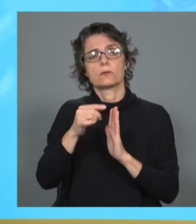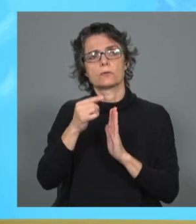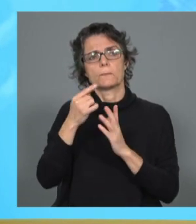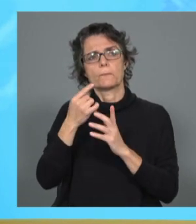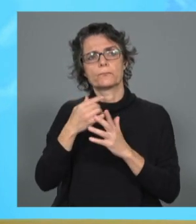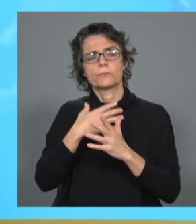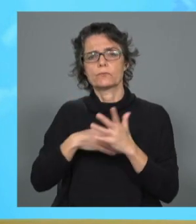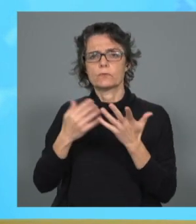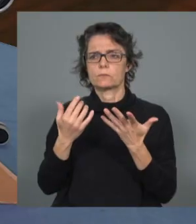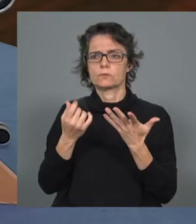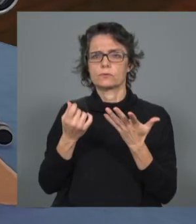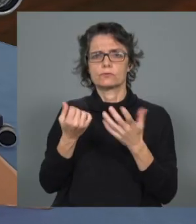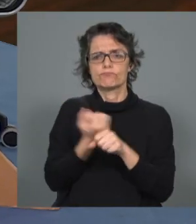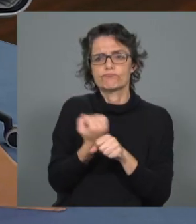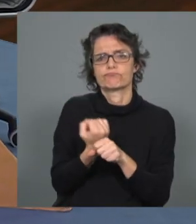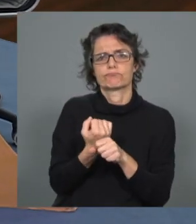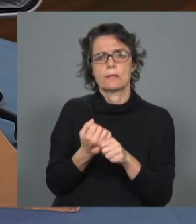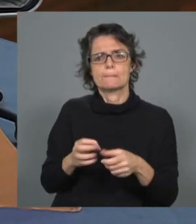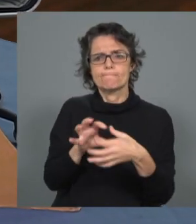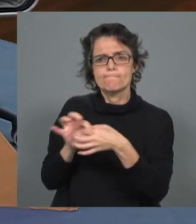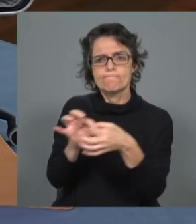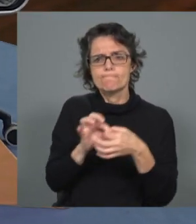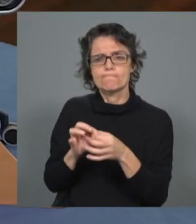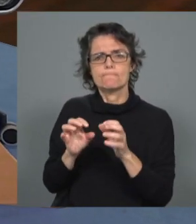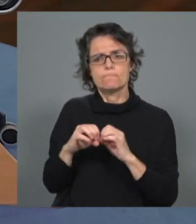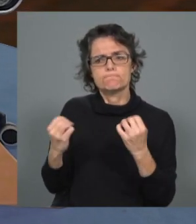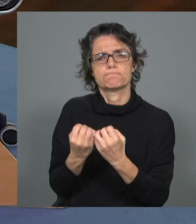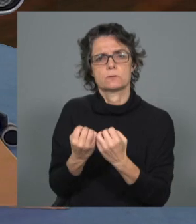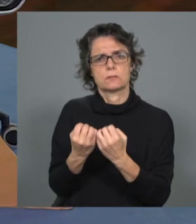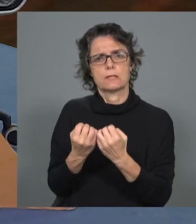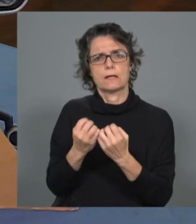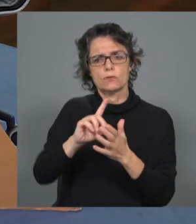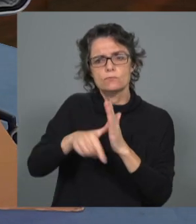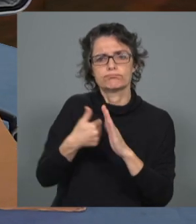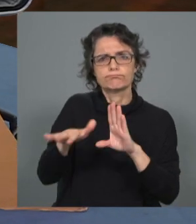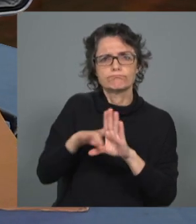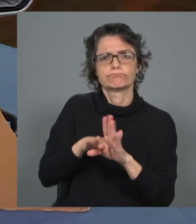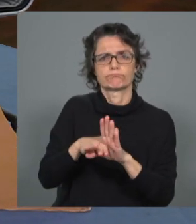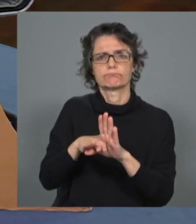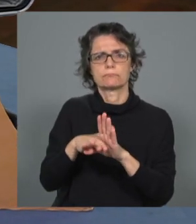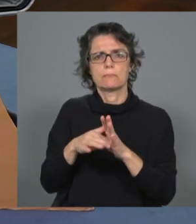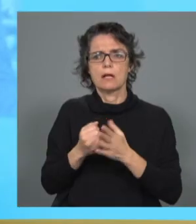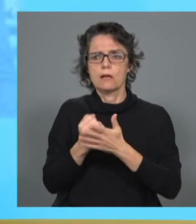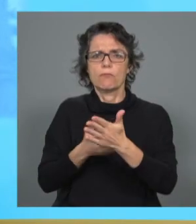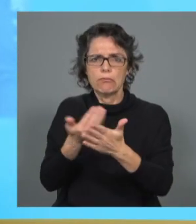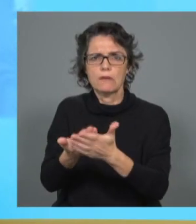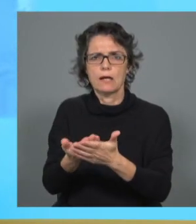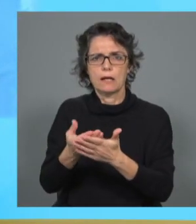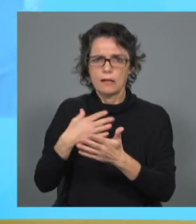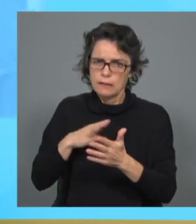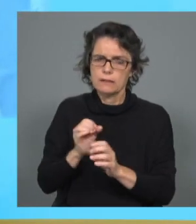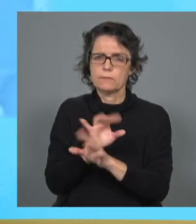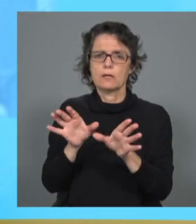sobretudo muito esta veia muito solidária, não é? De se envolver nestes projetos de ajuda e, portanto, quando se